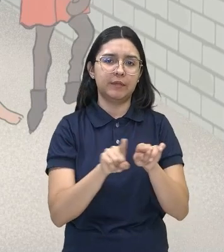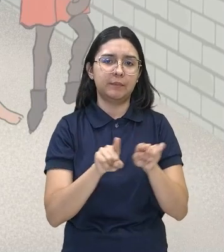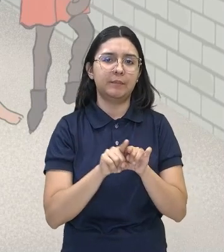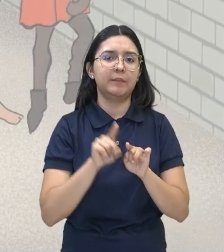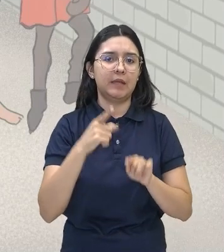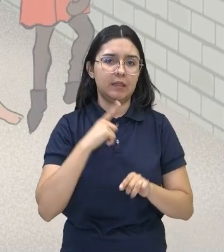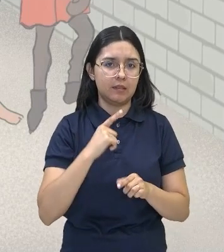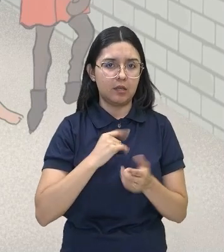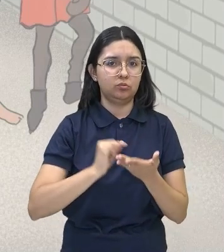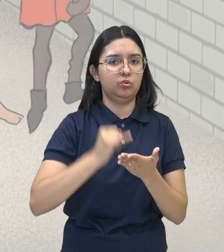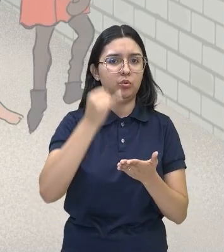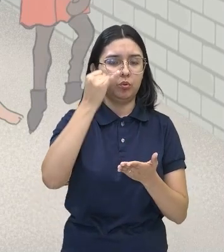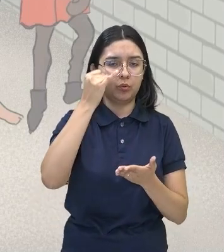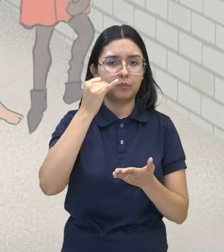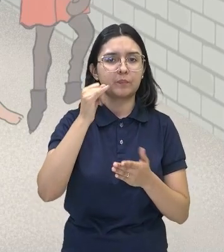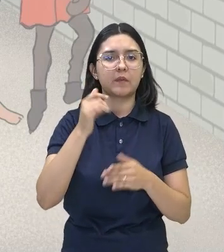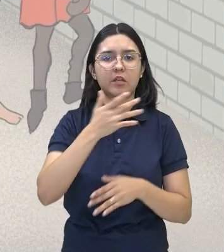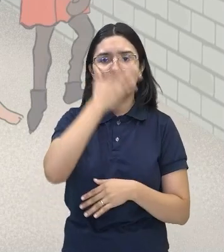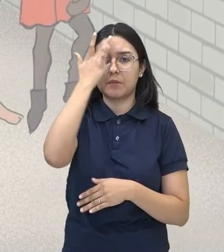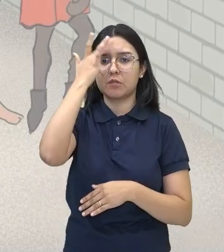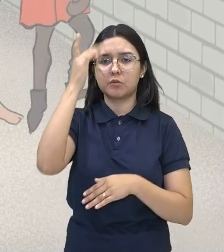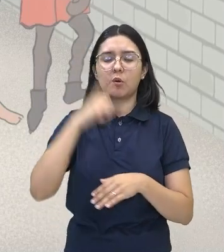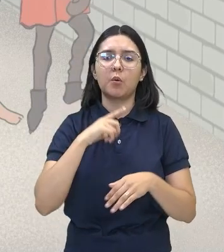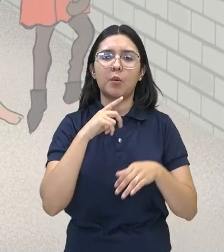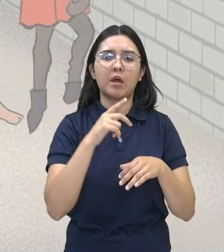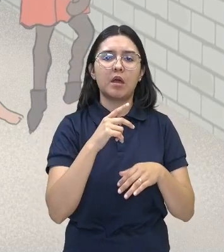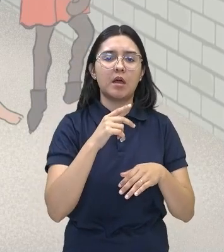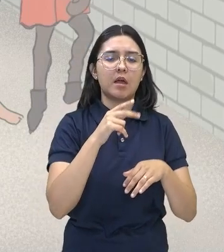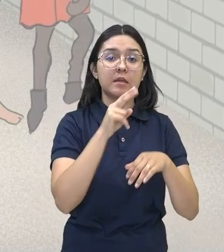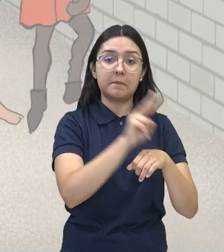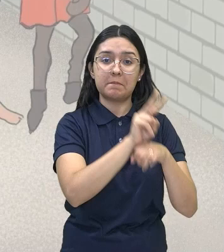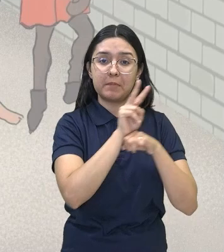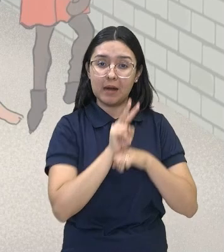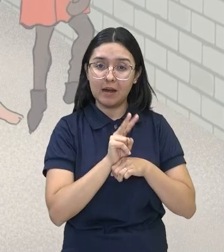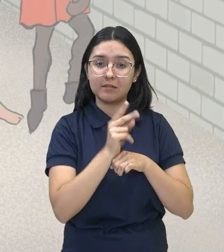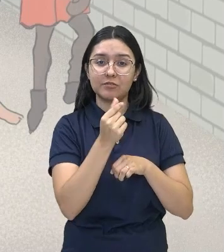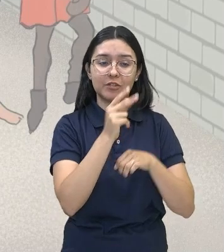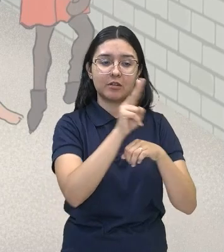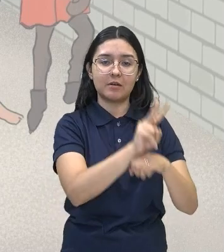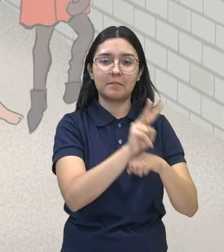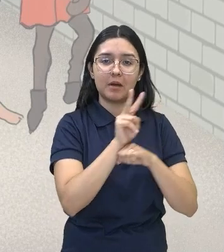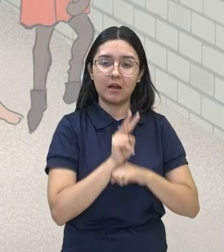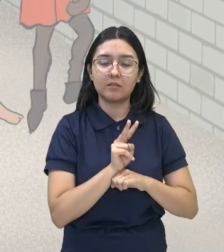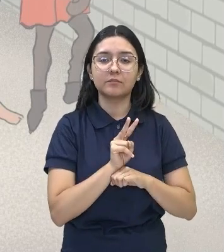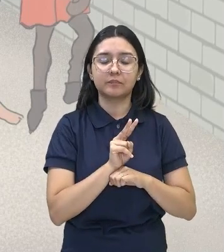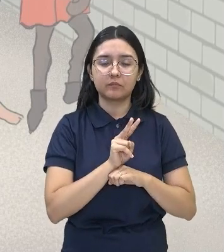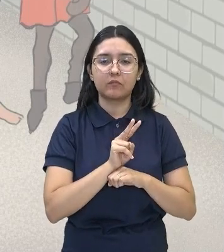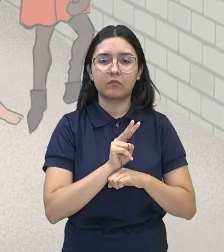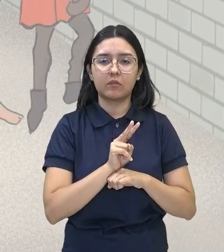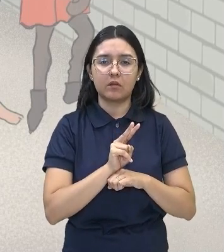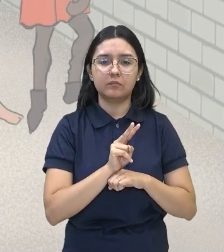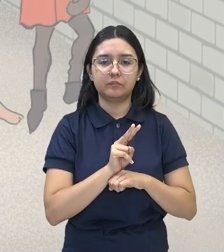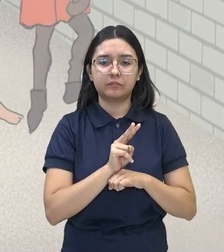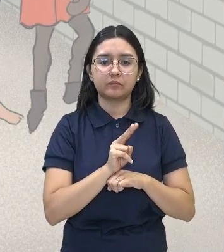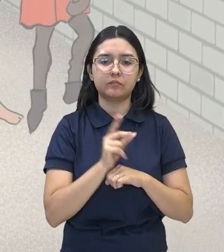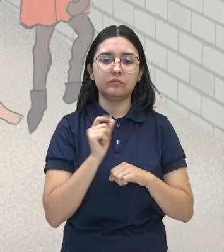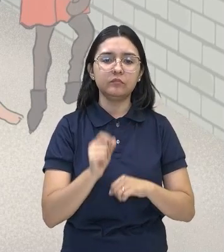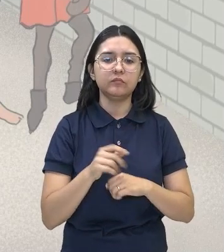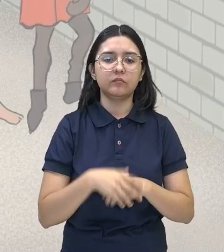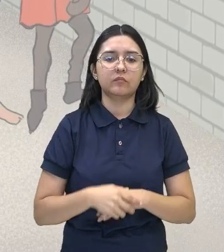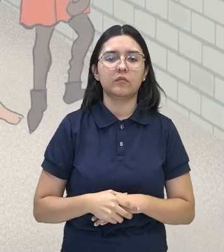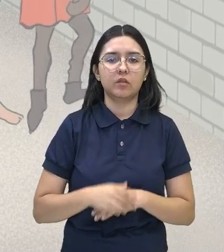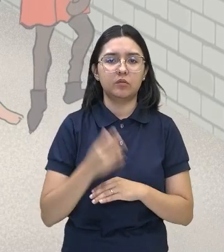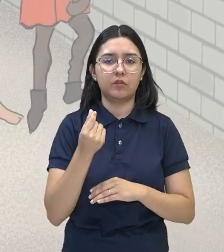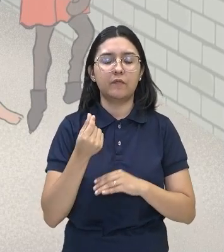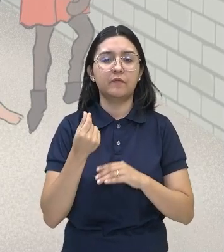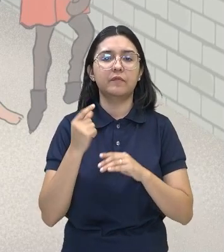moldes, né, gente? Das pessoas emprestarem dinheiro a juros, na medida em que você coloca num investimento,